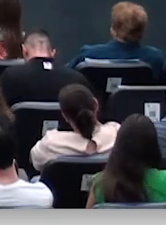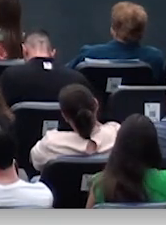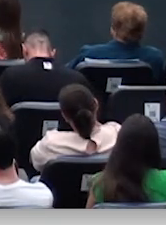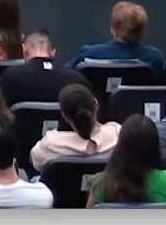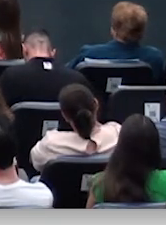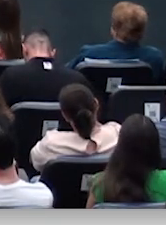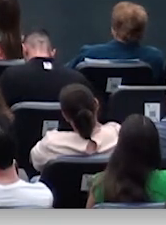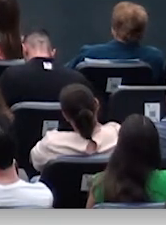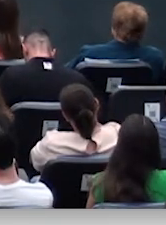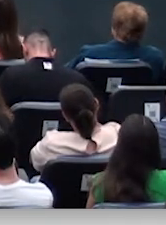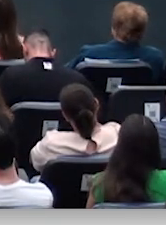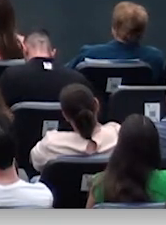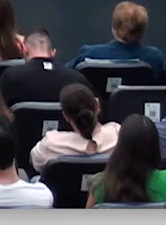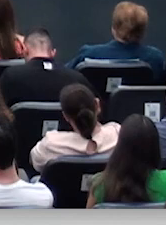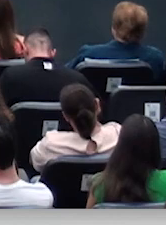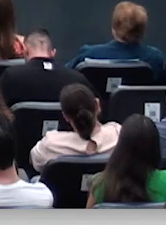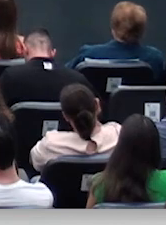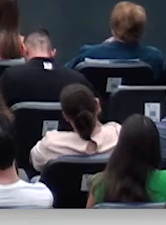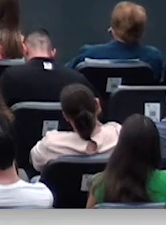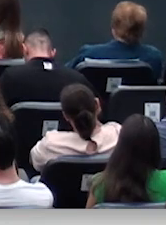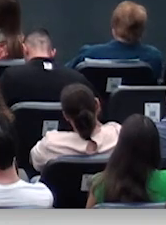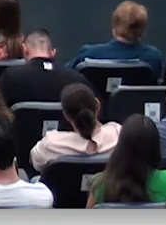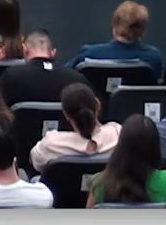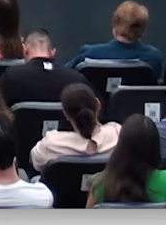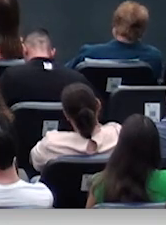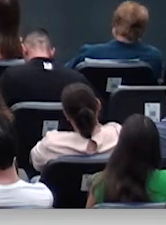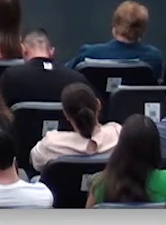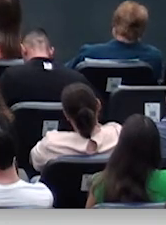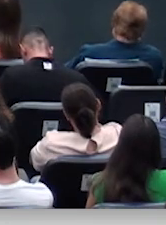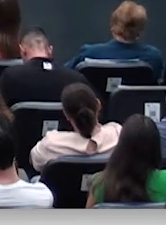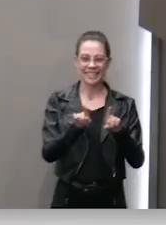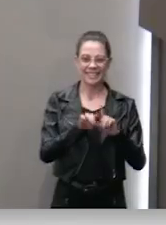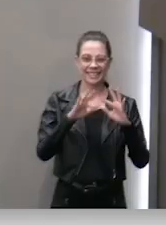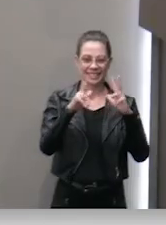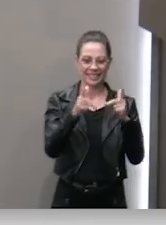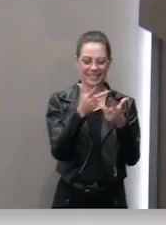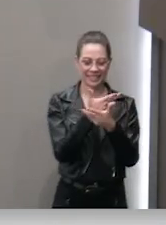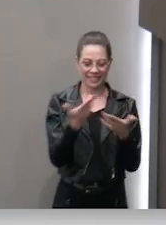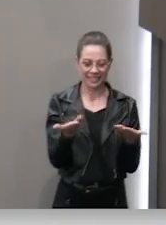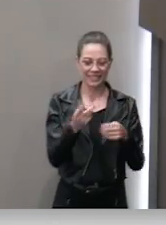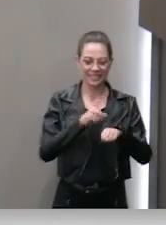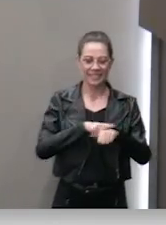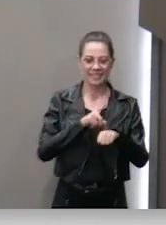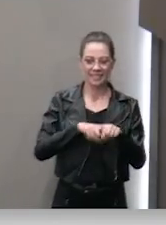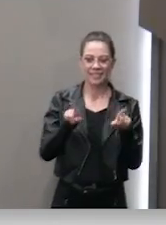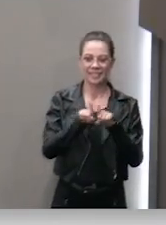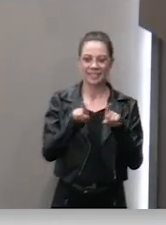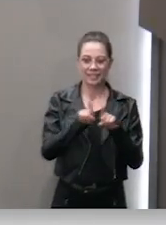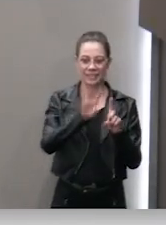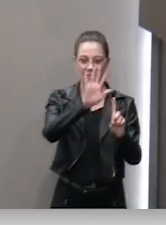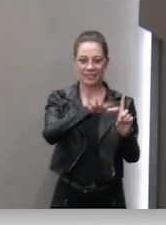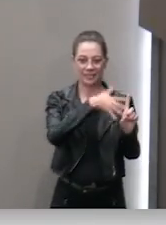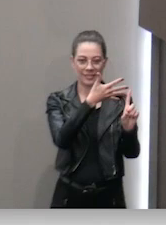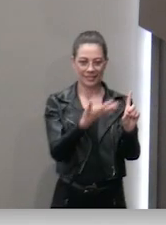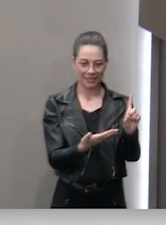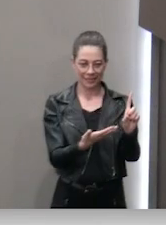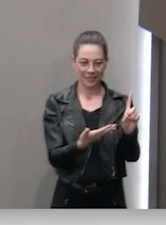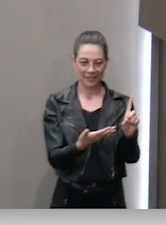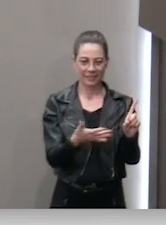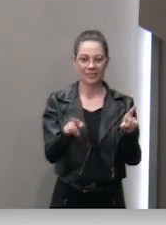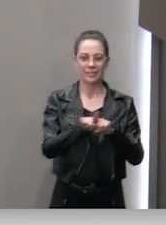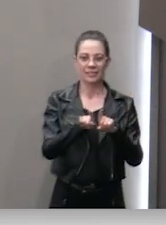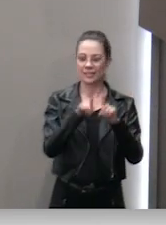Nós agradecemos a Maria Bernadette pelas suas considerações neste momento de homenagem